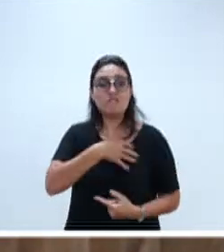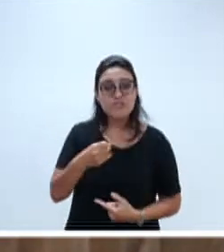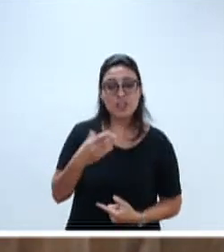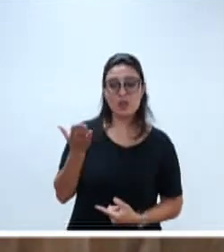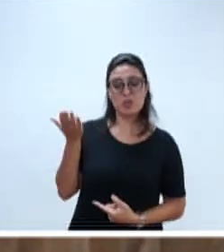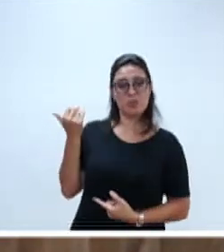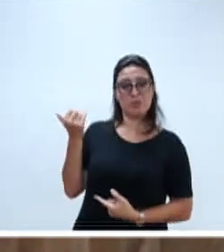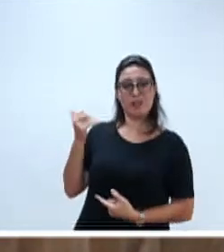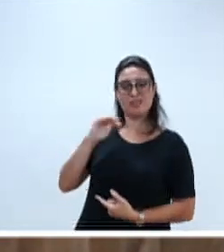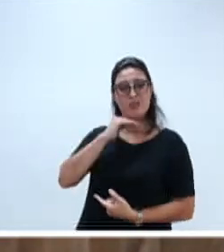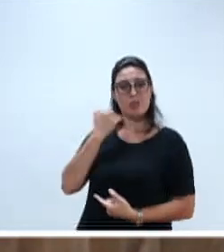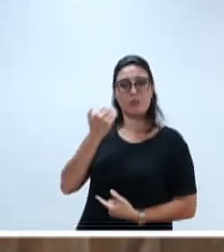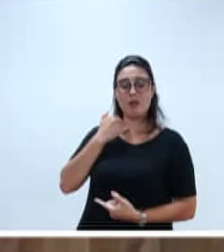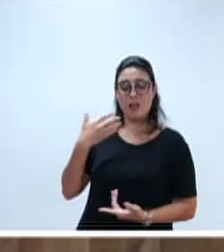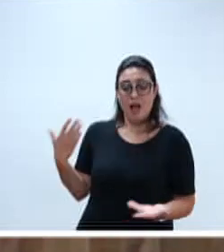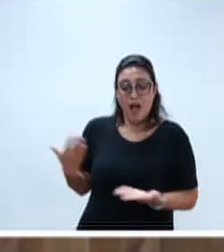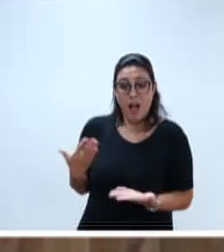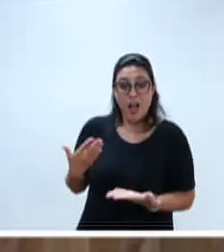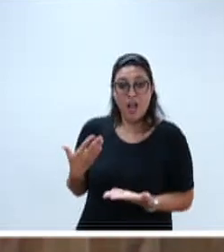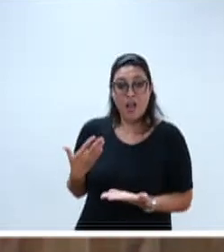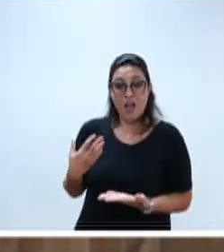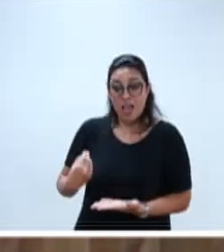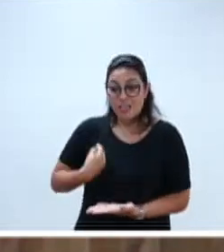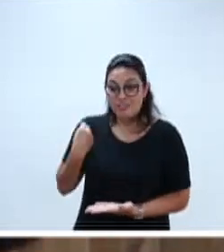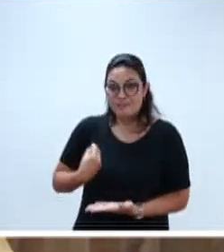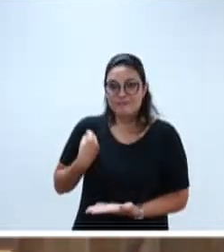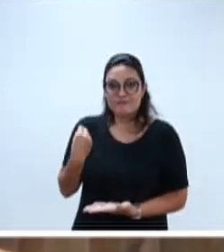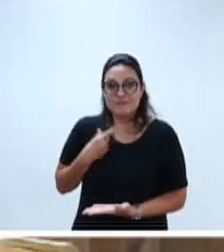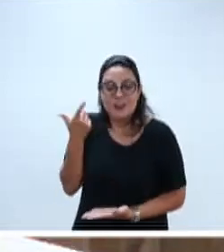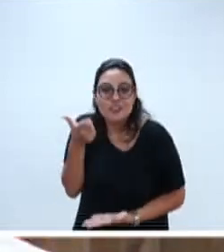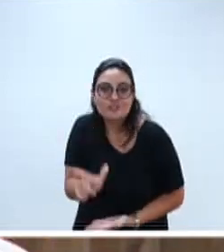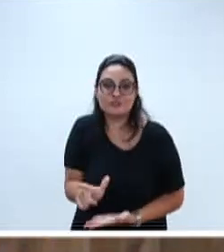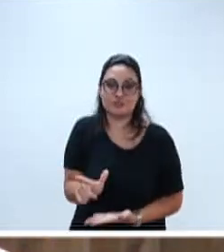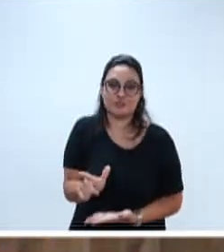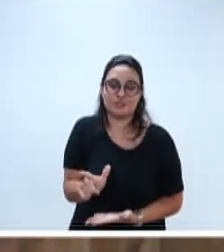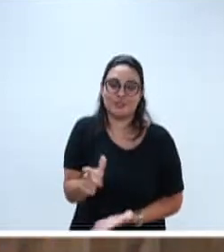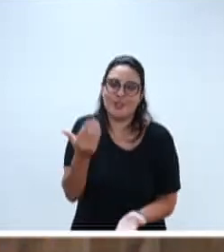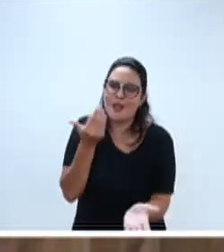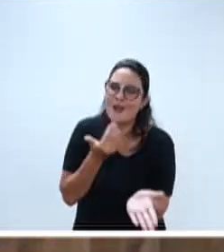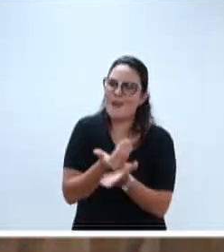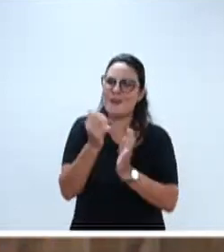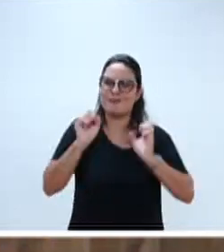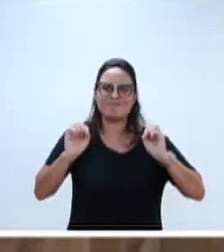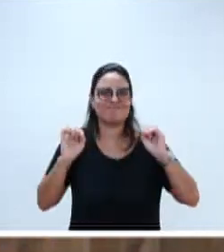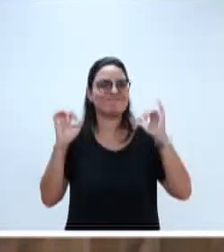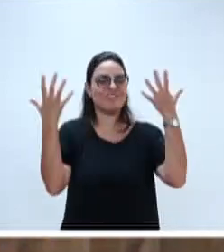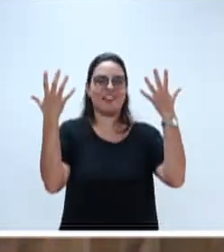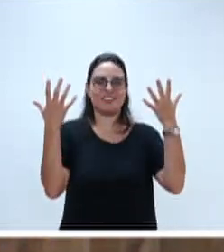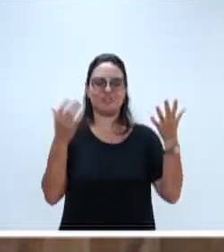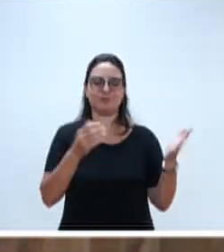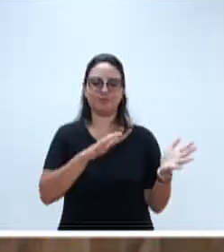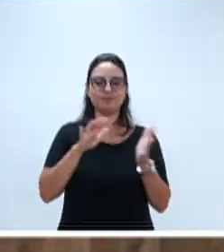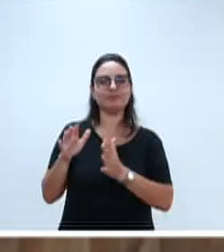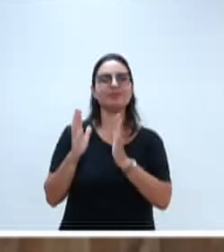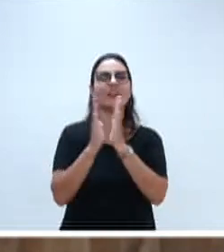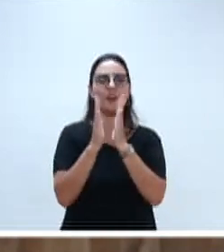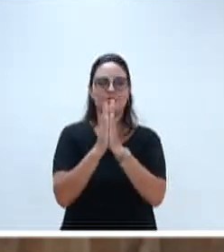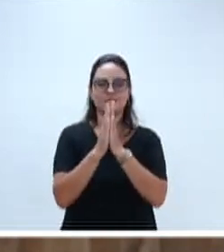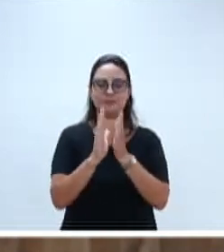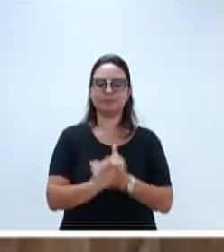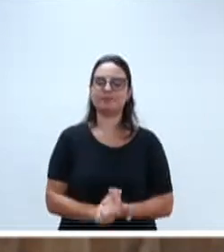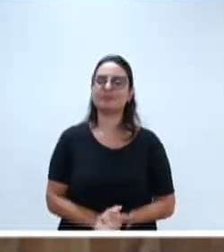tinha-se perdido e foi achado. E começaram a alegrar-se. Vamos orar. Senhor, nós